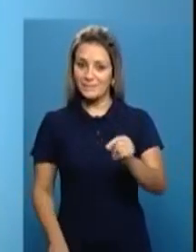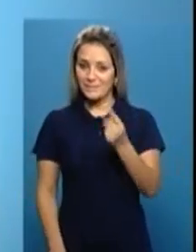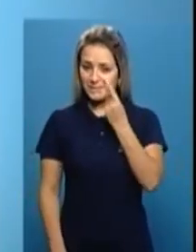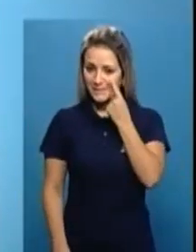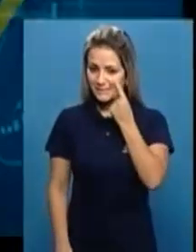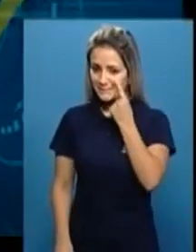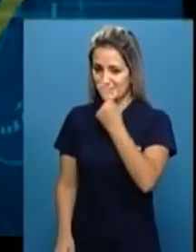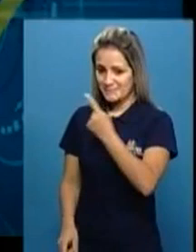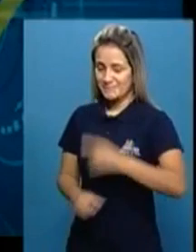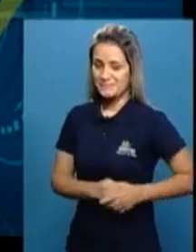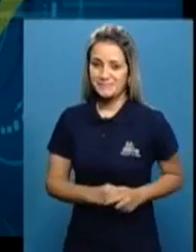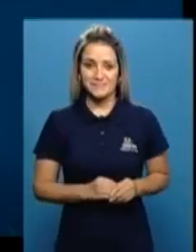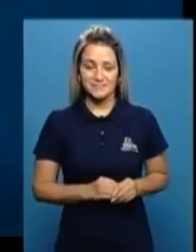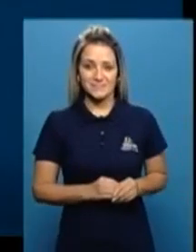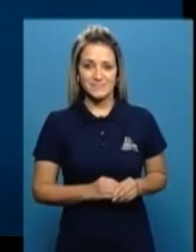na tela.